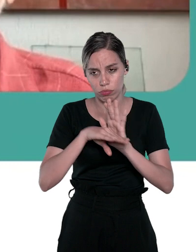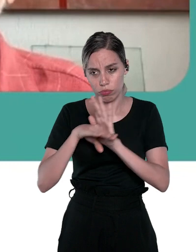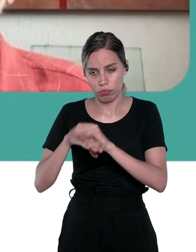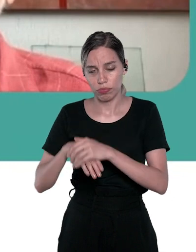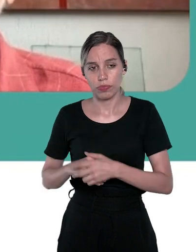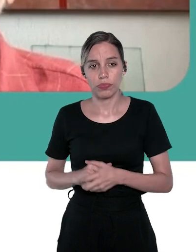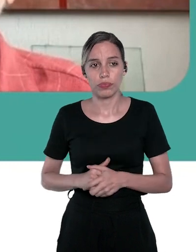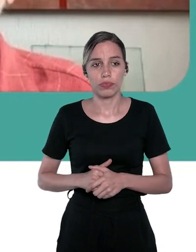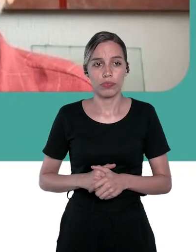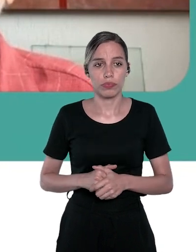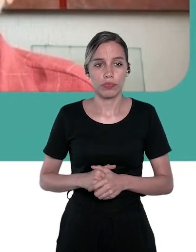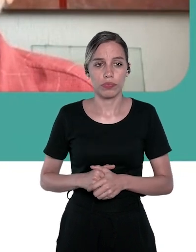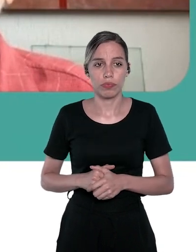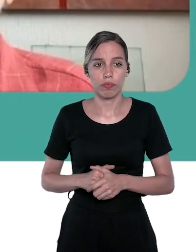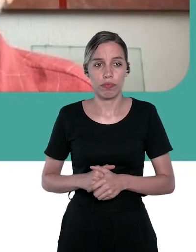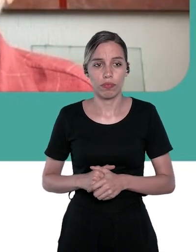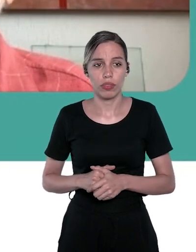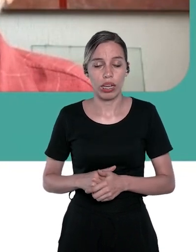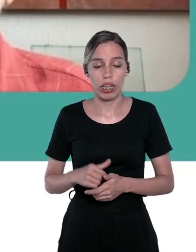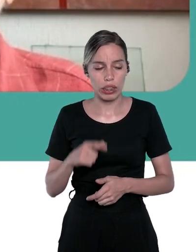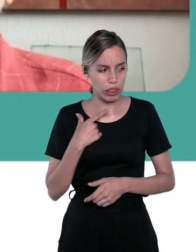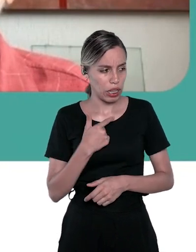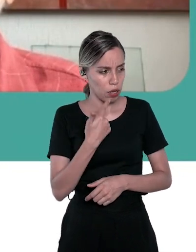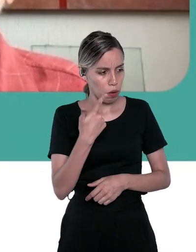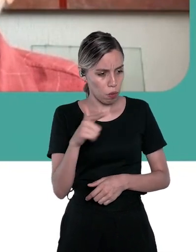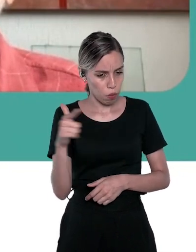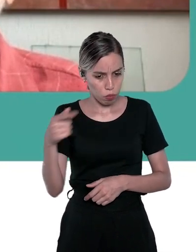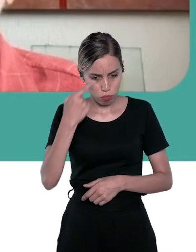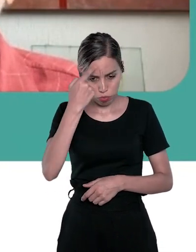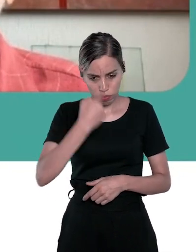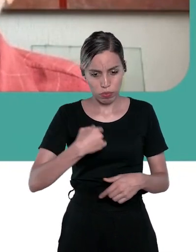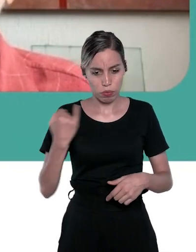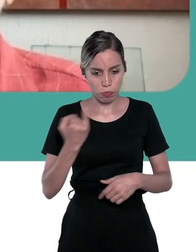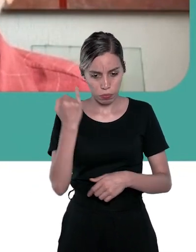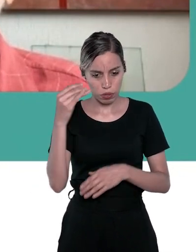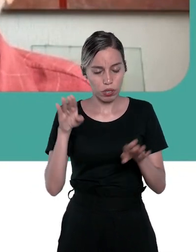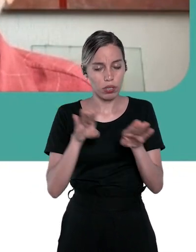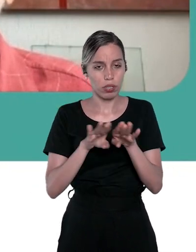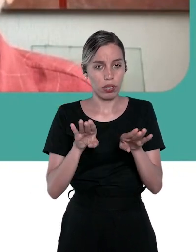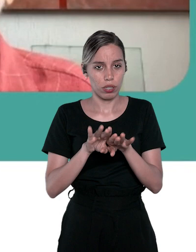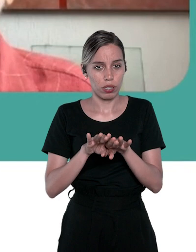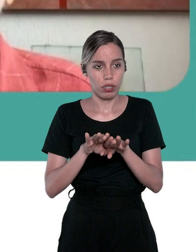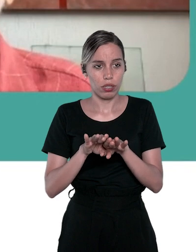Tem outros perfis importantes aqui também, que acaba